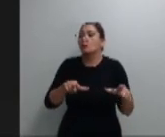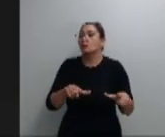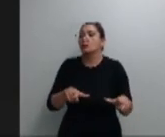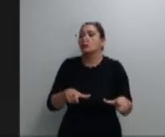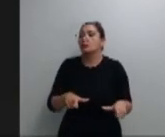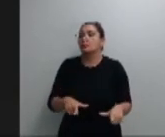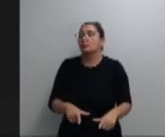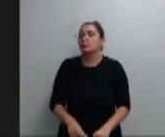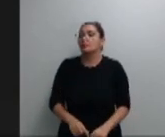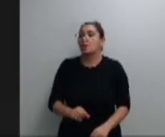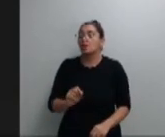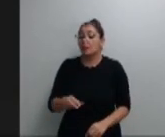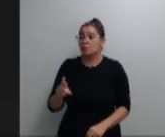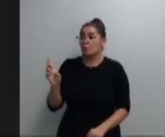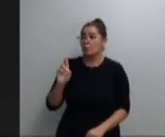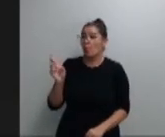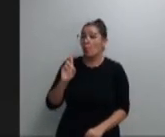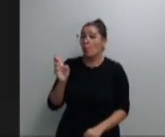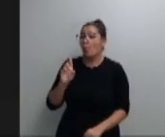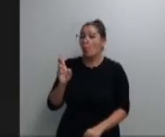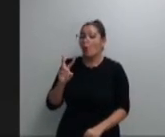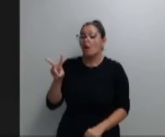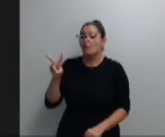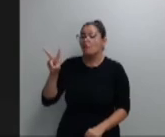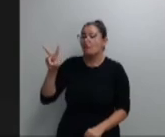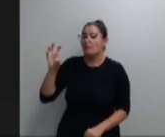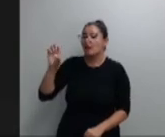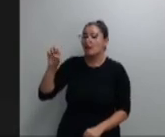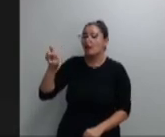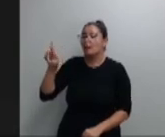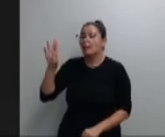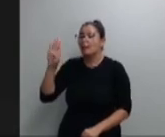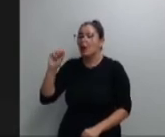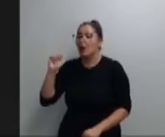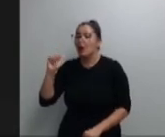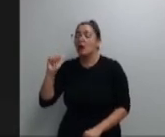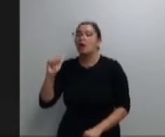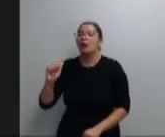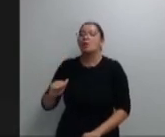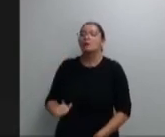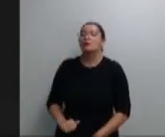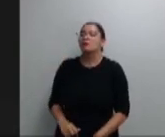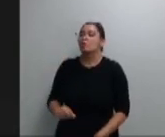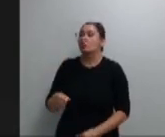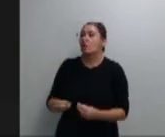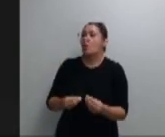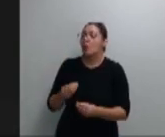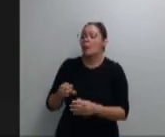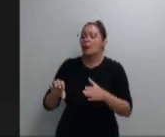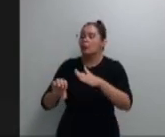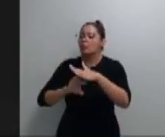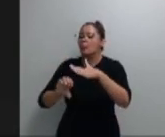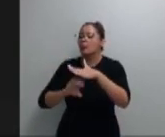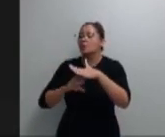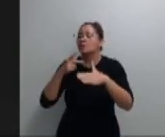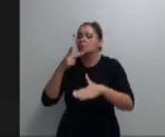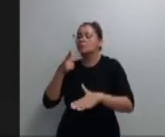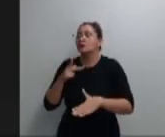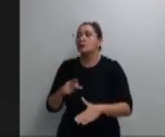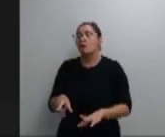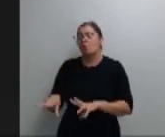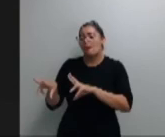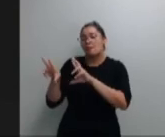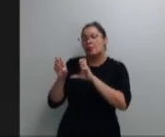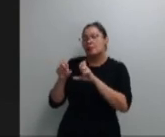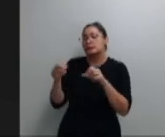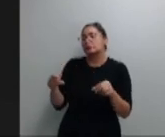de uma verba do regime geral de previdência social quem está postulando é no caso a empresa e me parece que